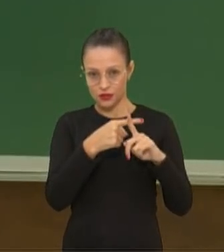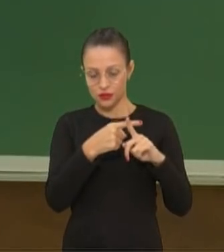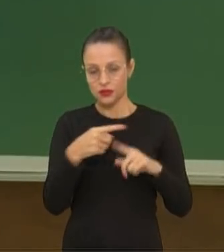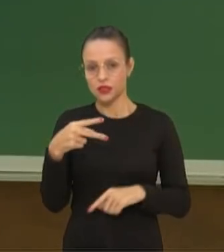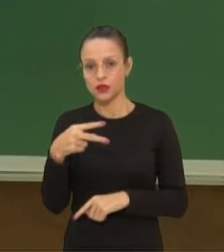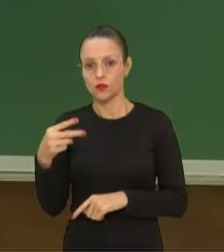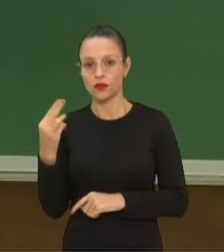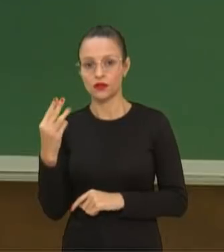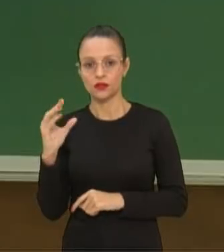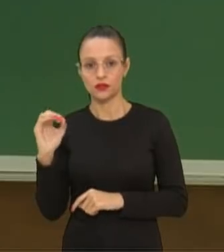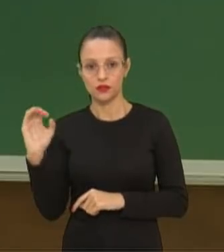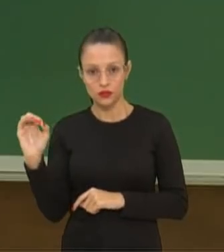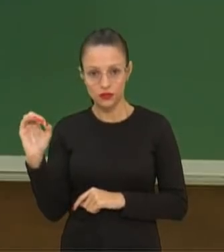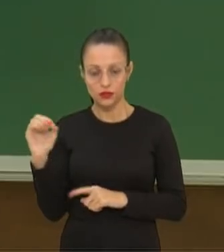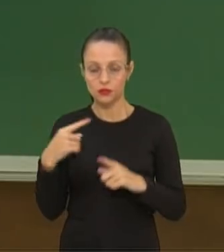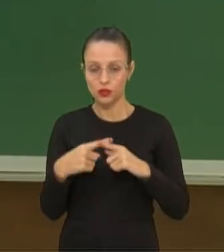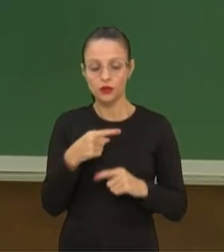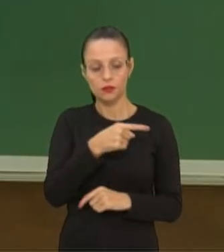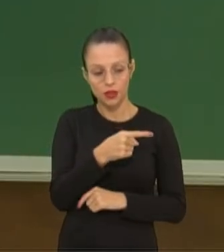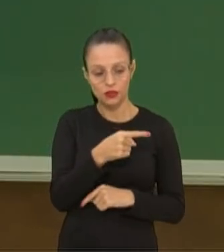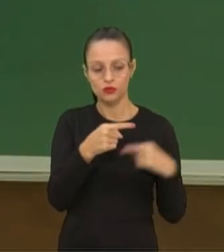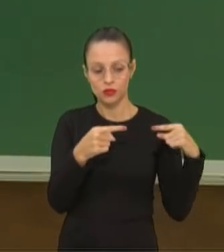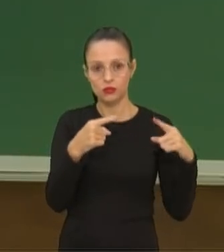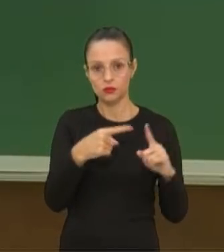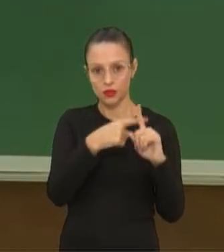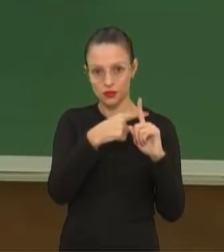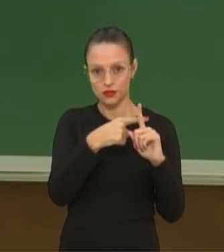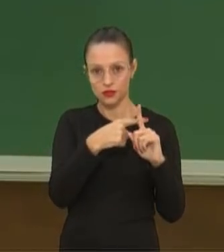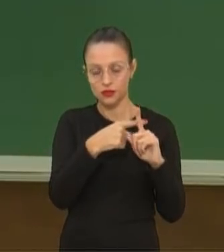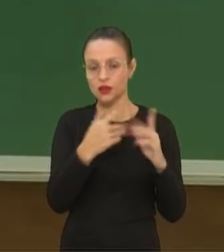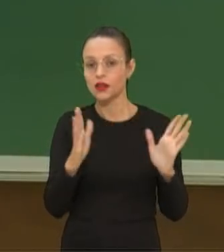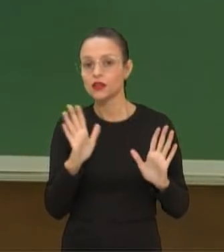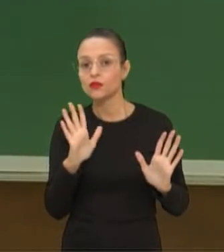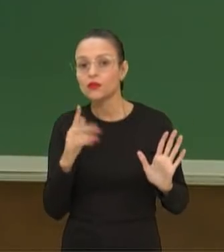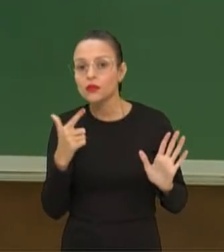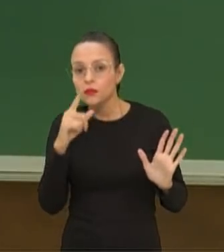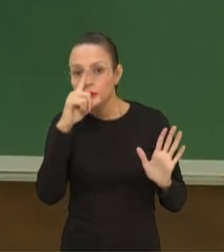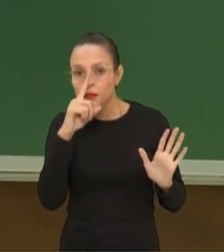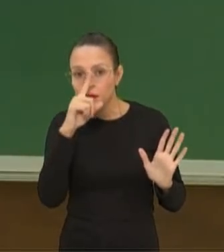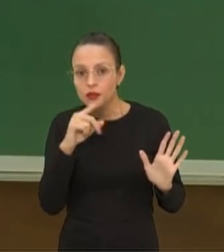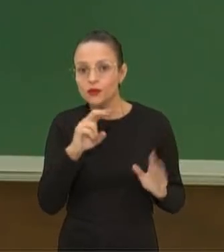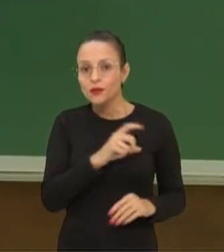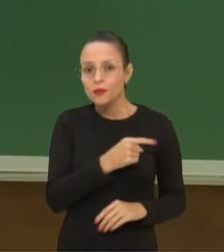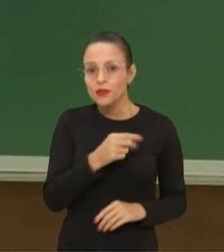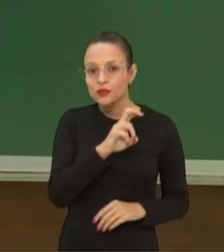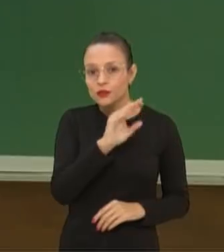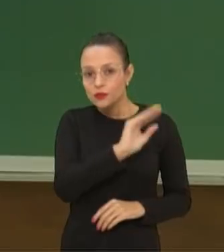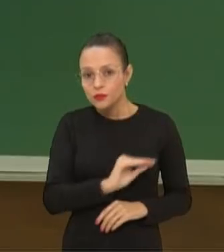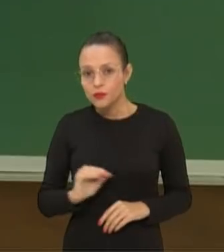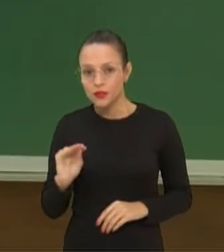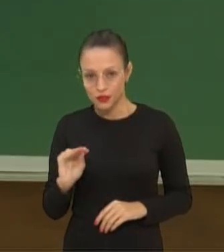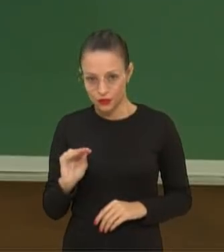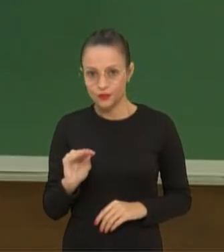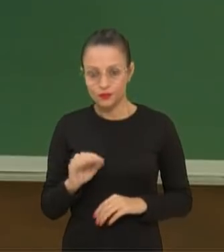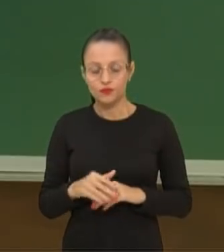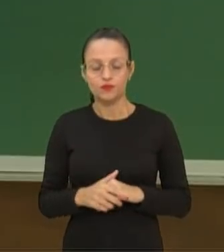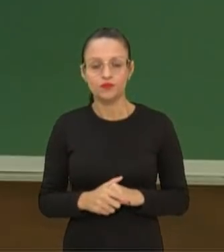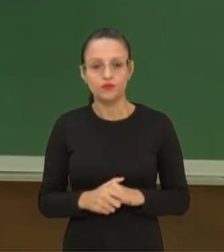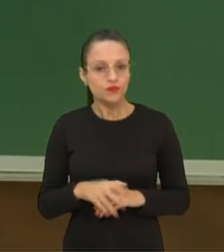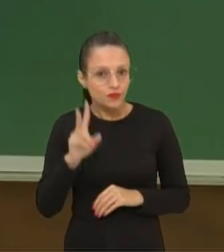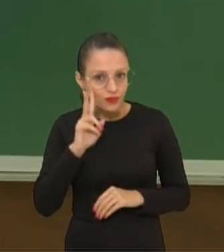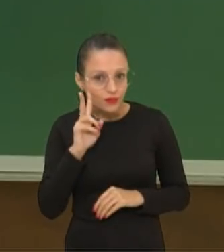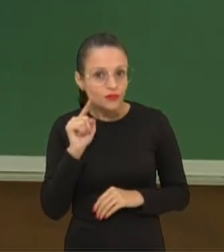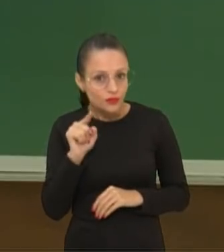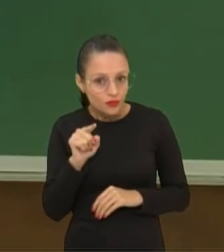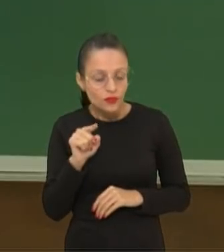igual a 300, porque menos com menos é mais. Aí você não corre o risco de passar o menos 5 para o outro lado mais 5. Tá? Então lembra